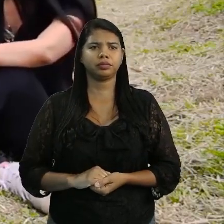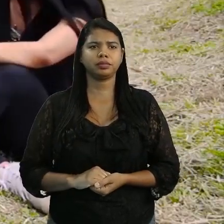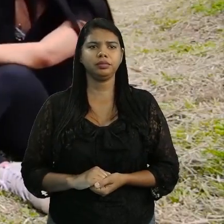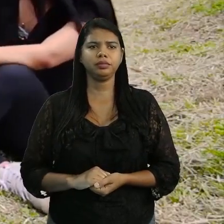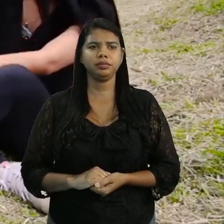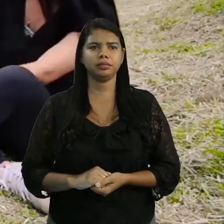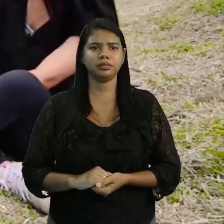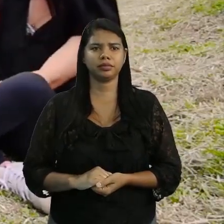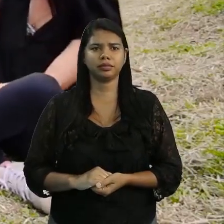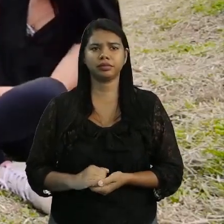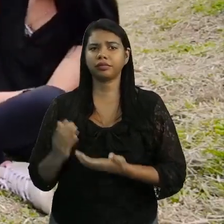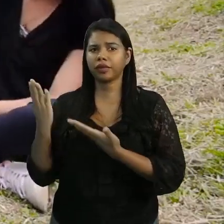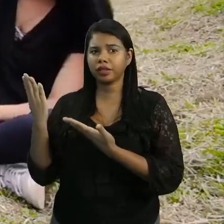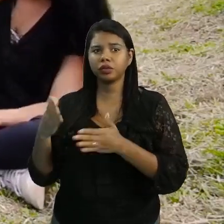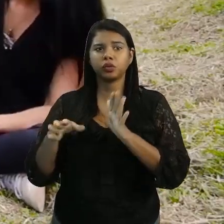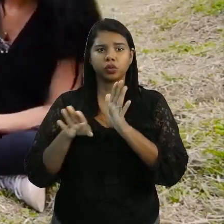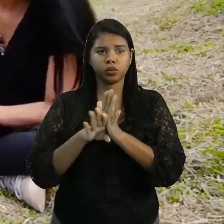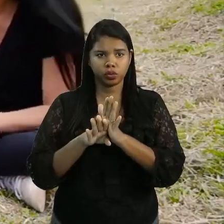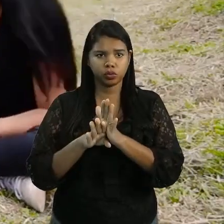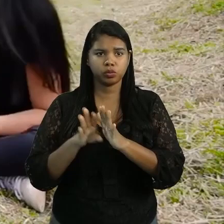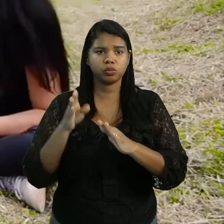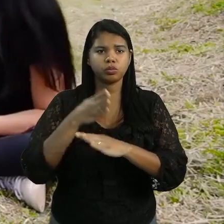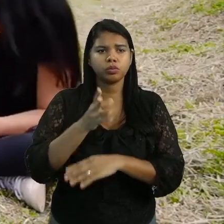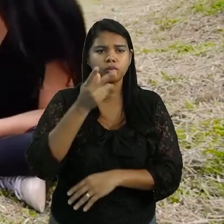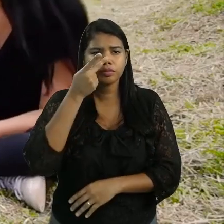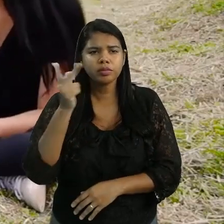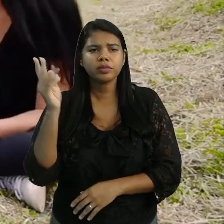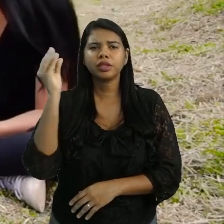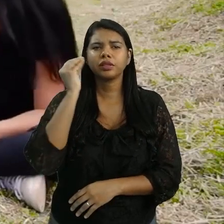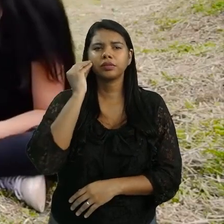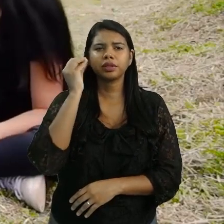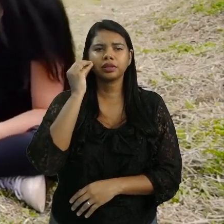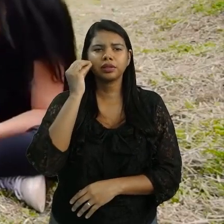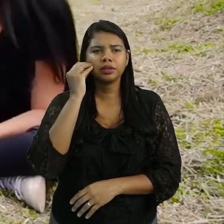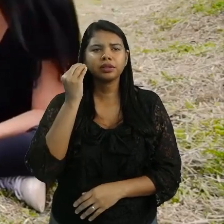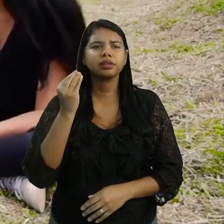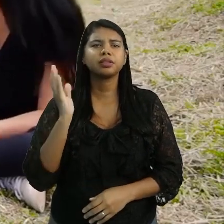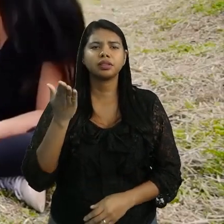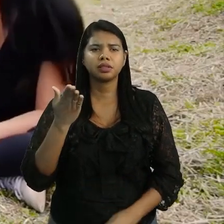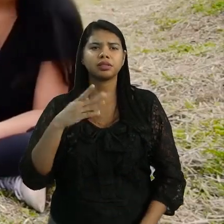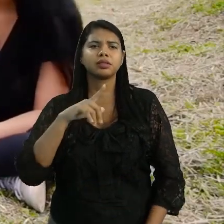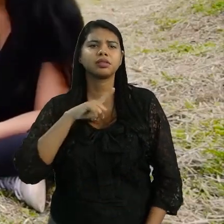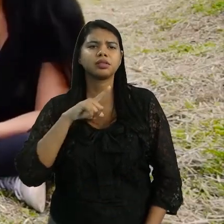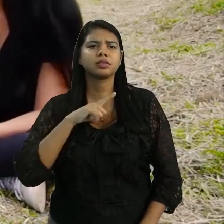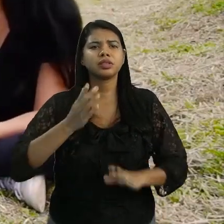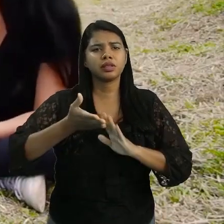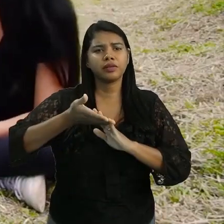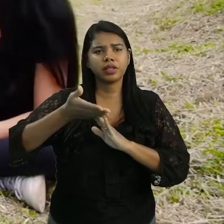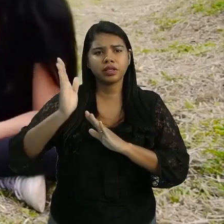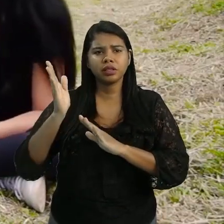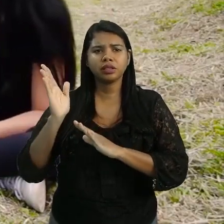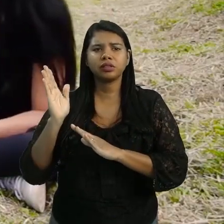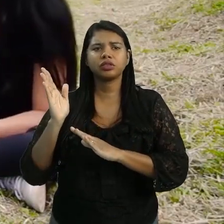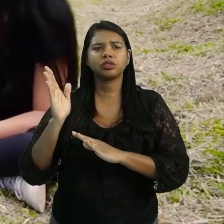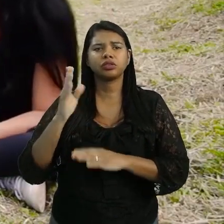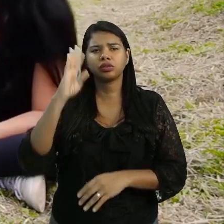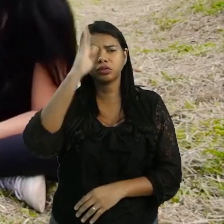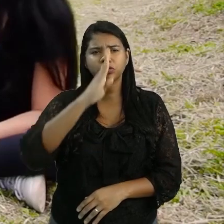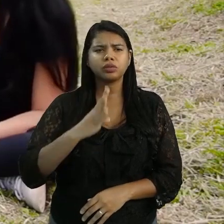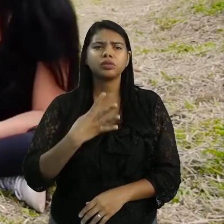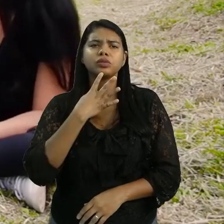relação a diferenças, né, culinárias, e também como é que vocês souberam lidar com isso